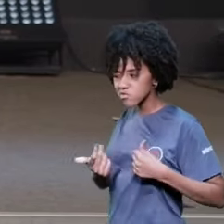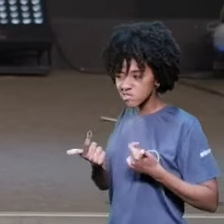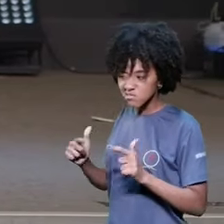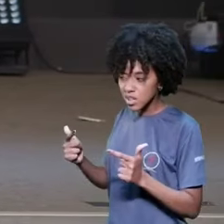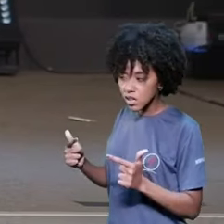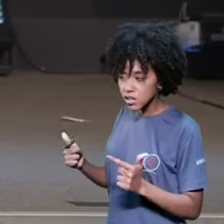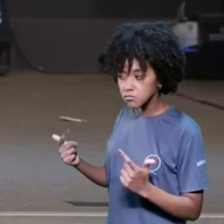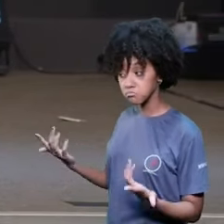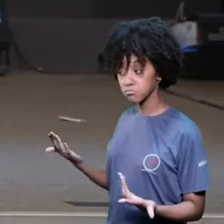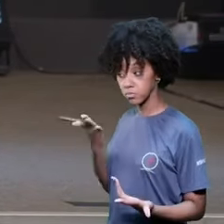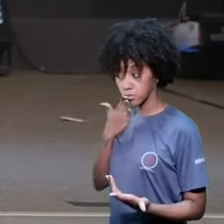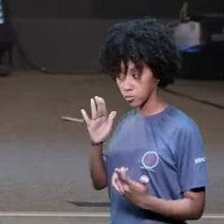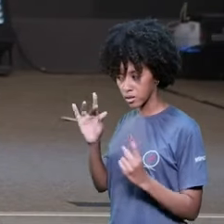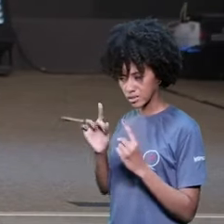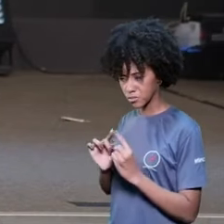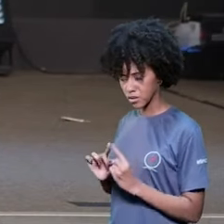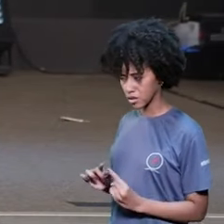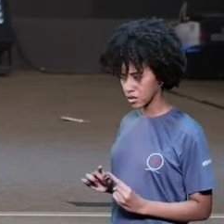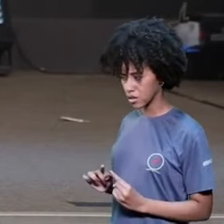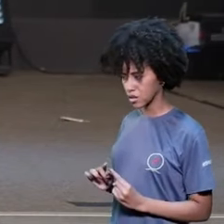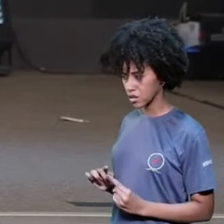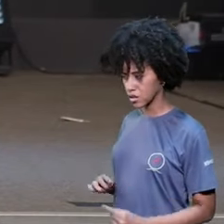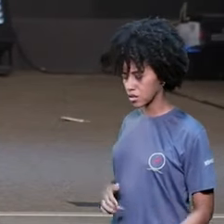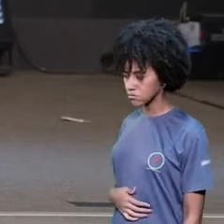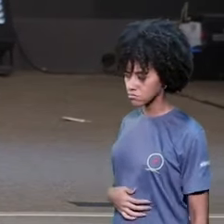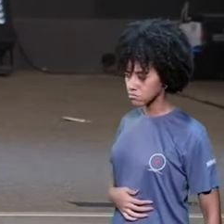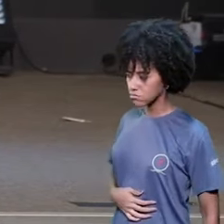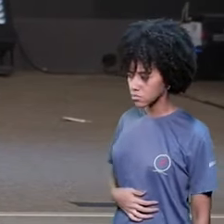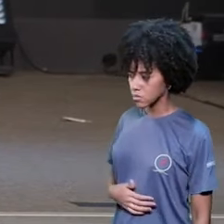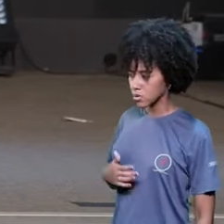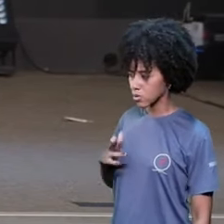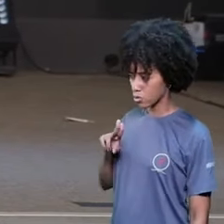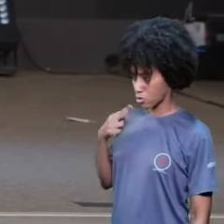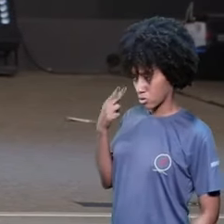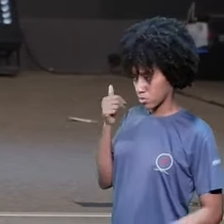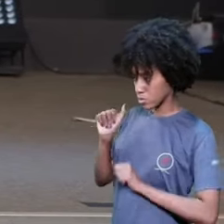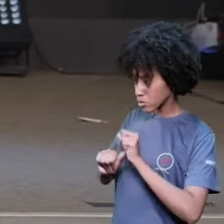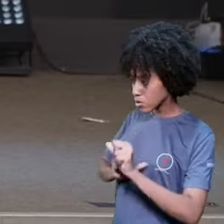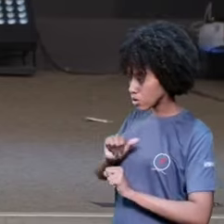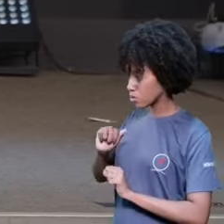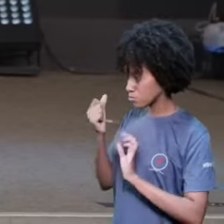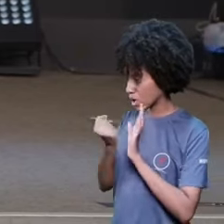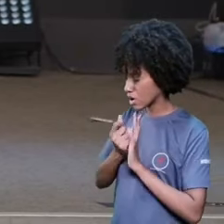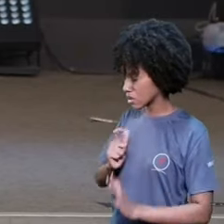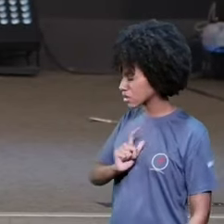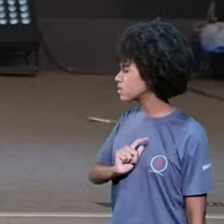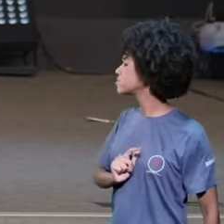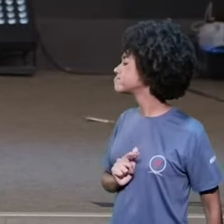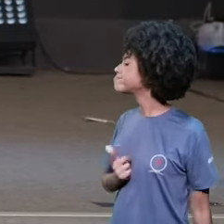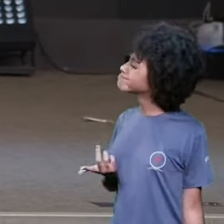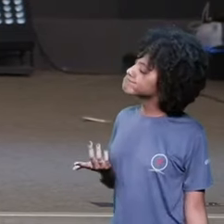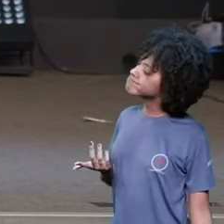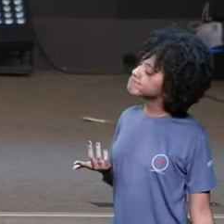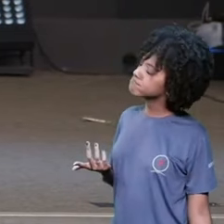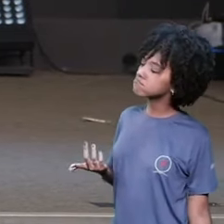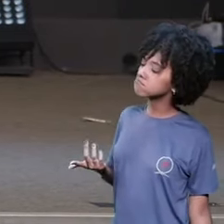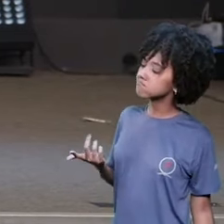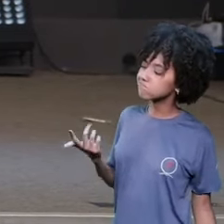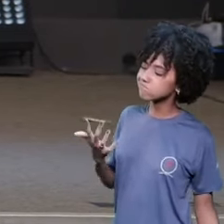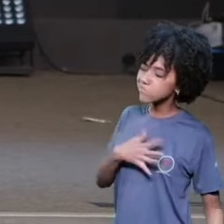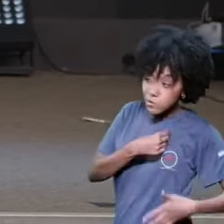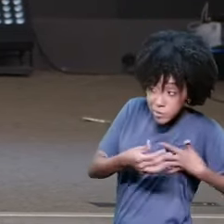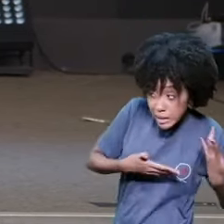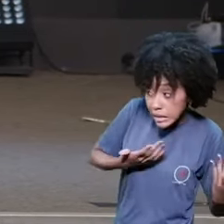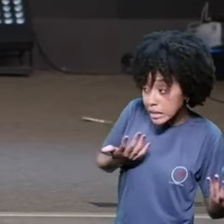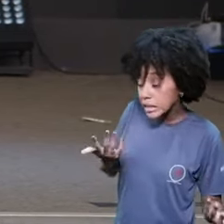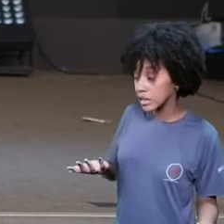Cadê a promessa? Estou com 99 anos, vocês trocaram meu nome. Vocês me marcaram. Onde está? E